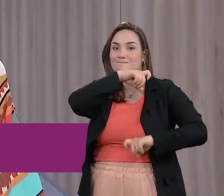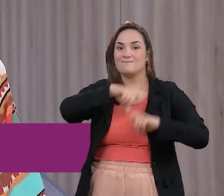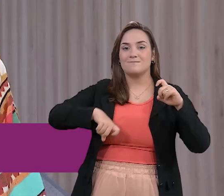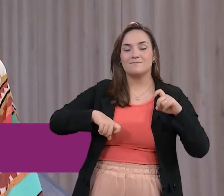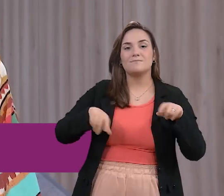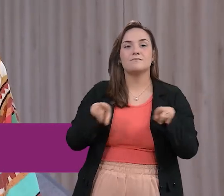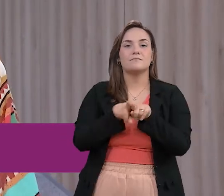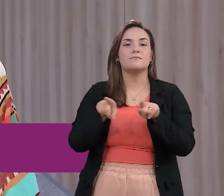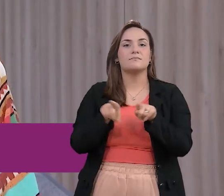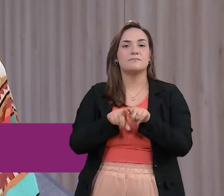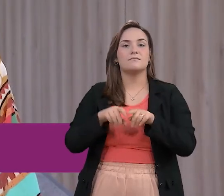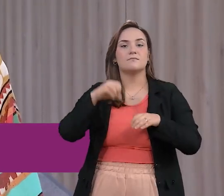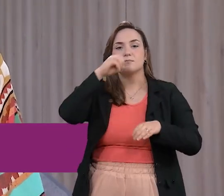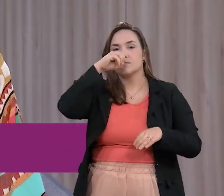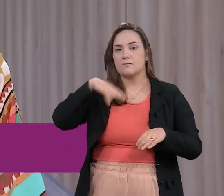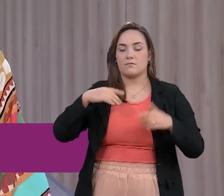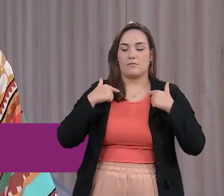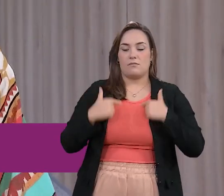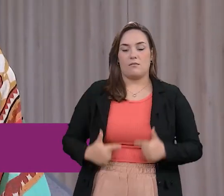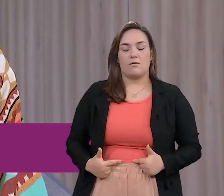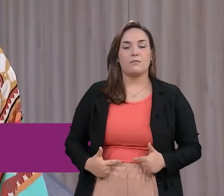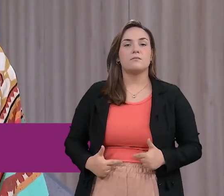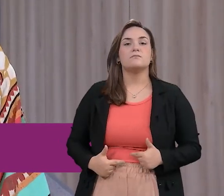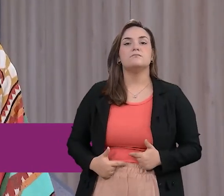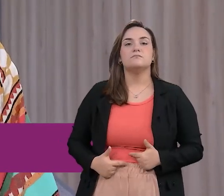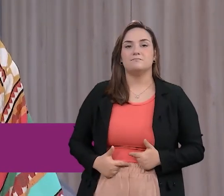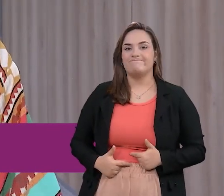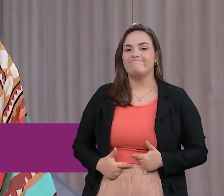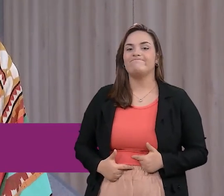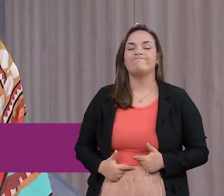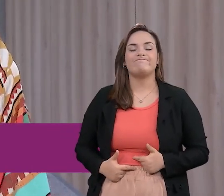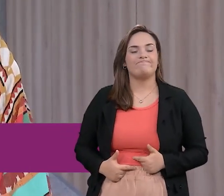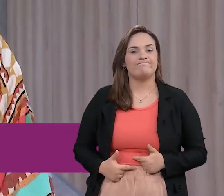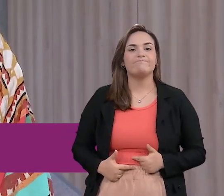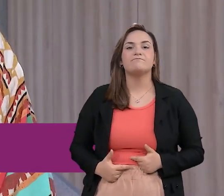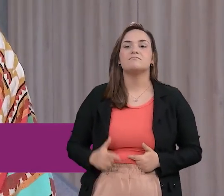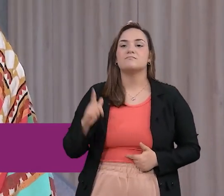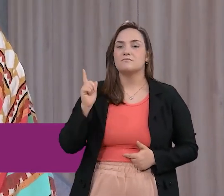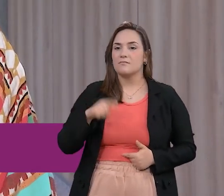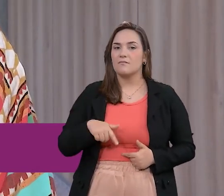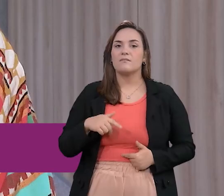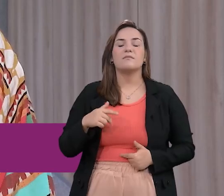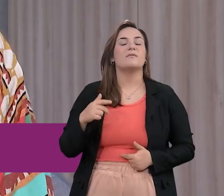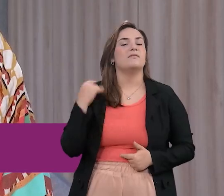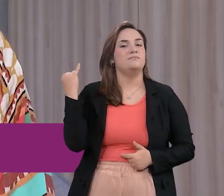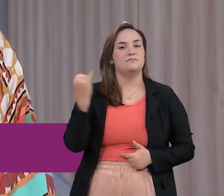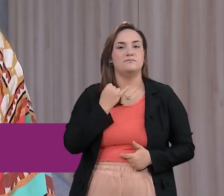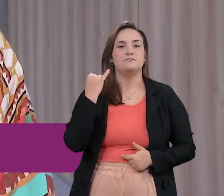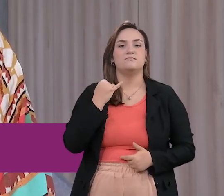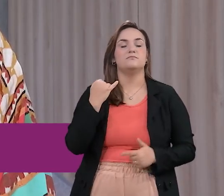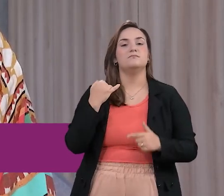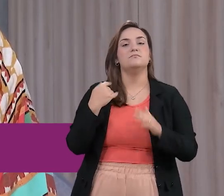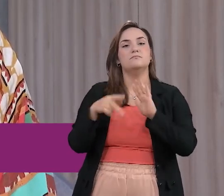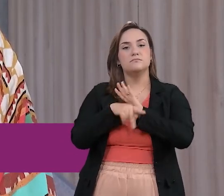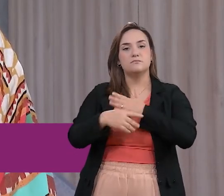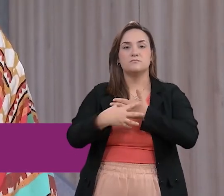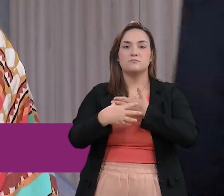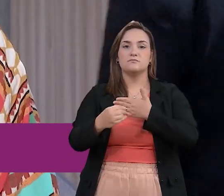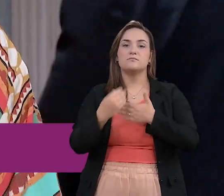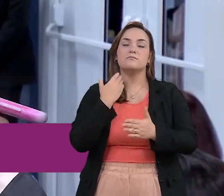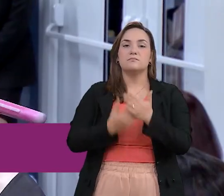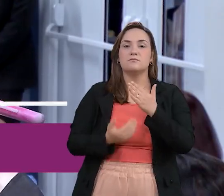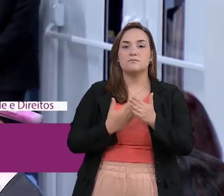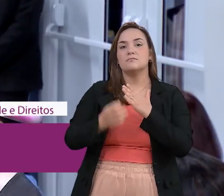sexual de violência física e também uma escalada bastante importante nos casos de